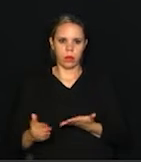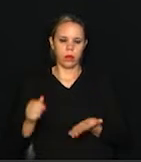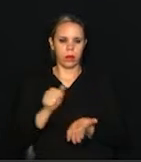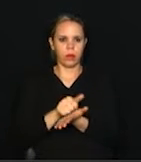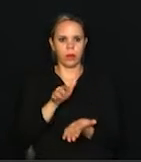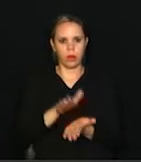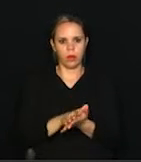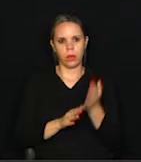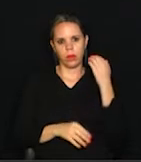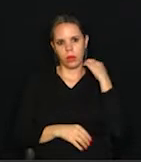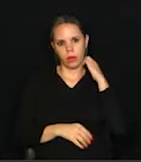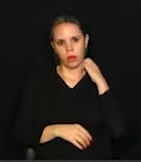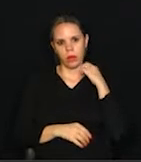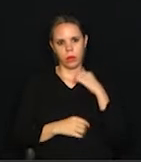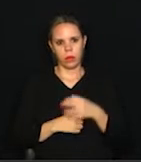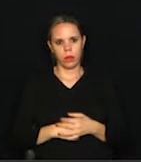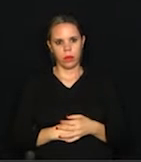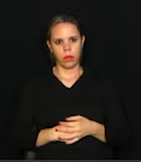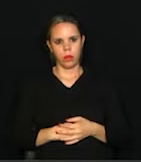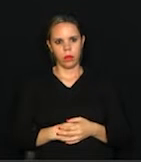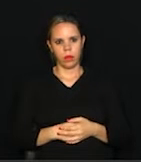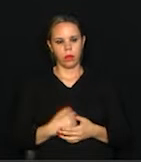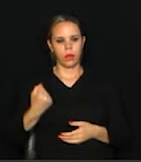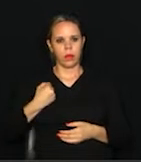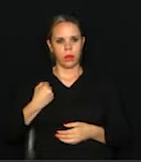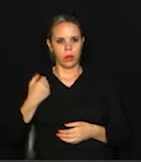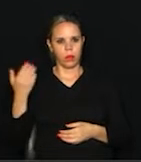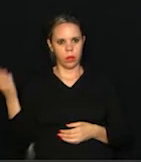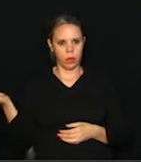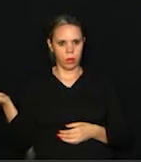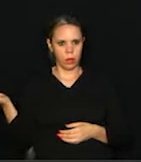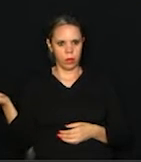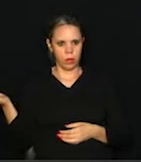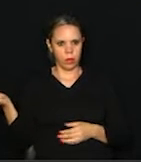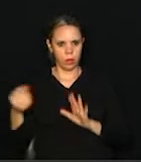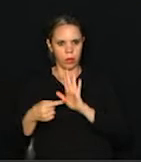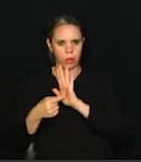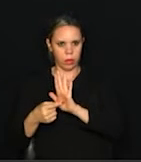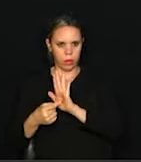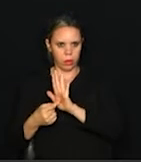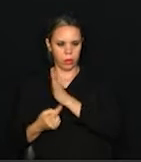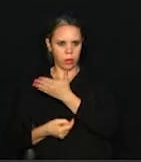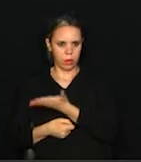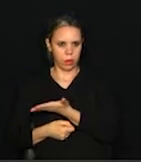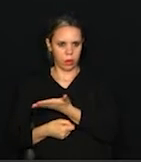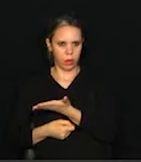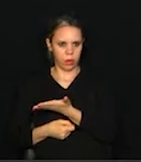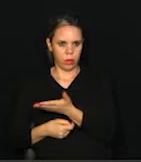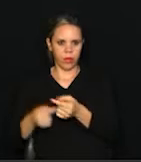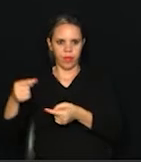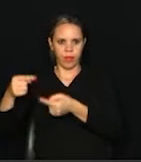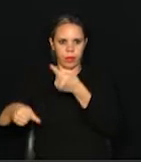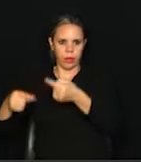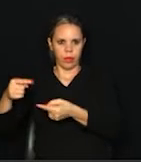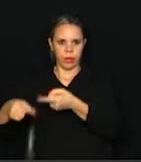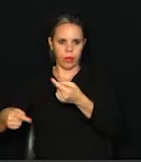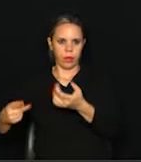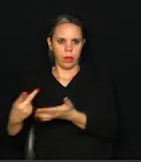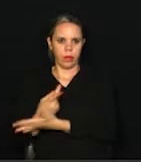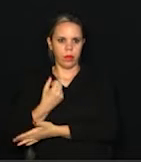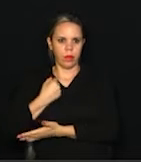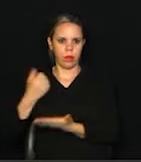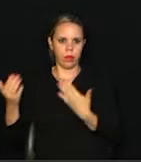e como falei para os senhores, esse número aqui é um número aparentemente desproporcional em relação a esse